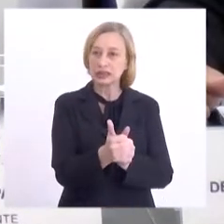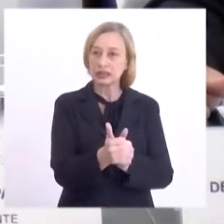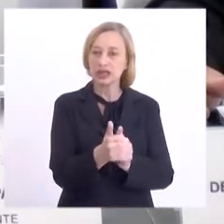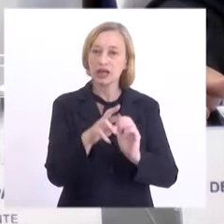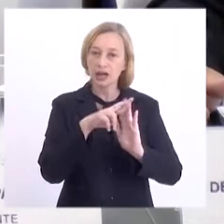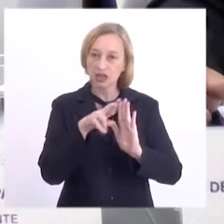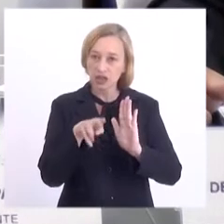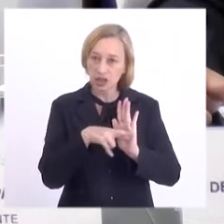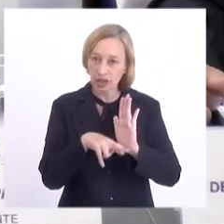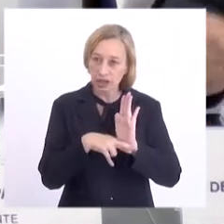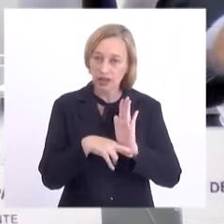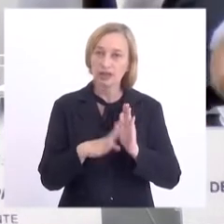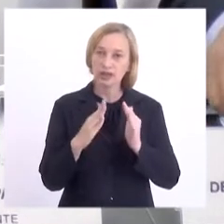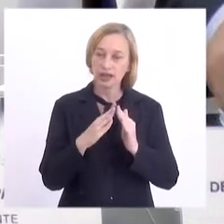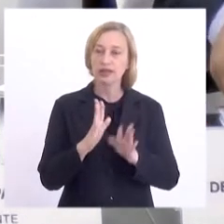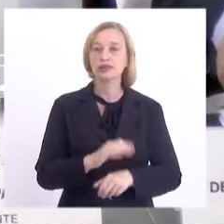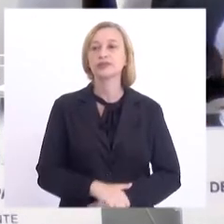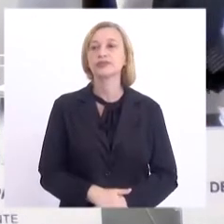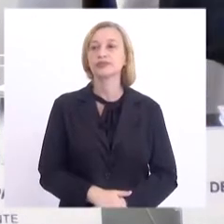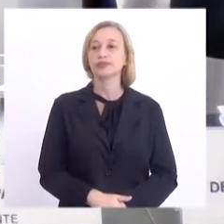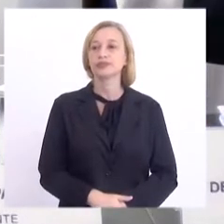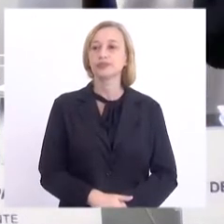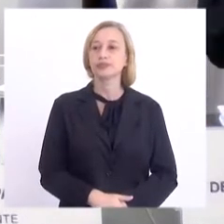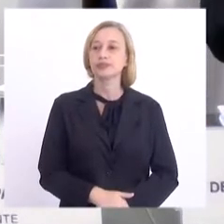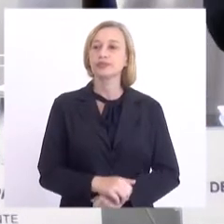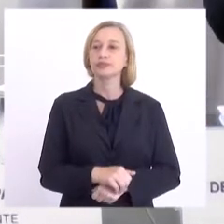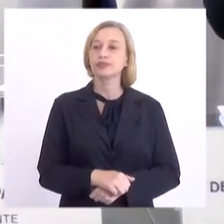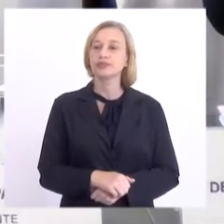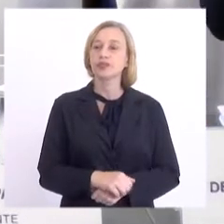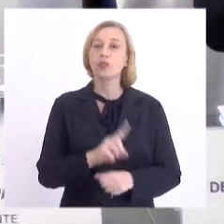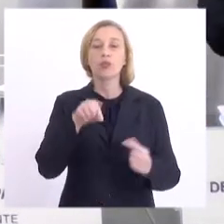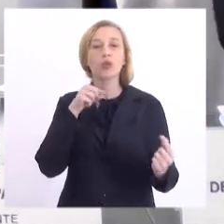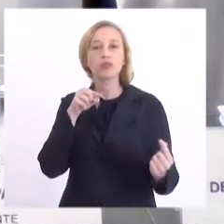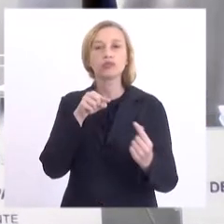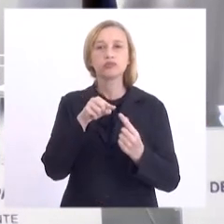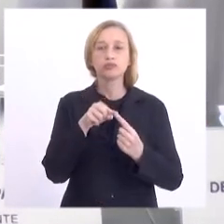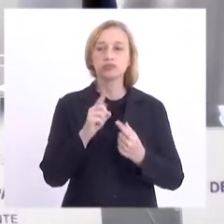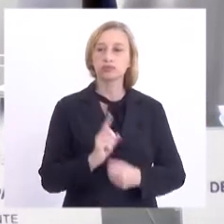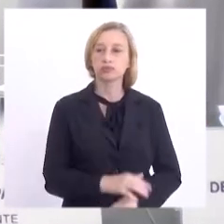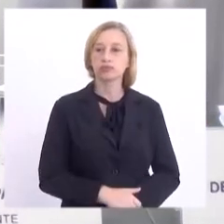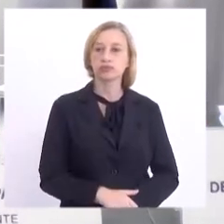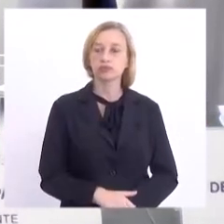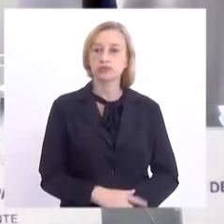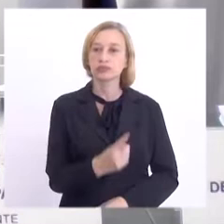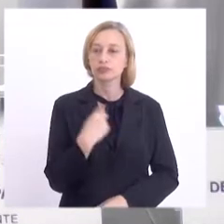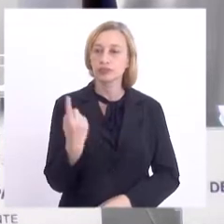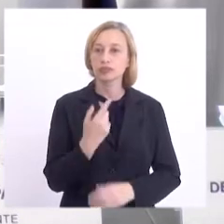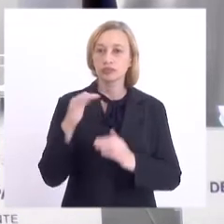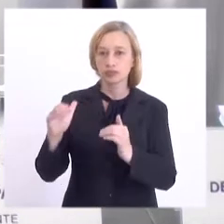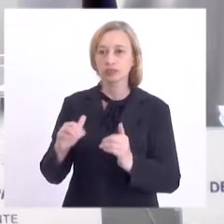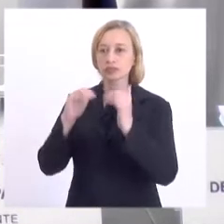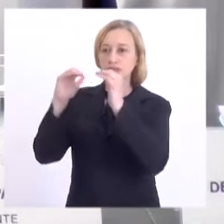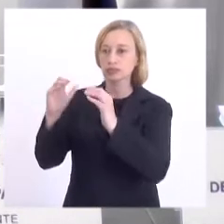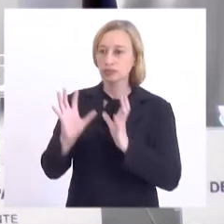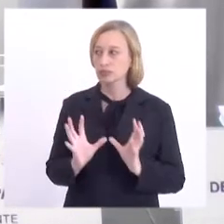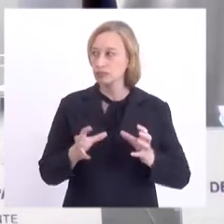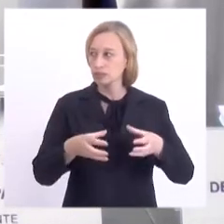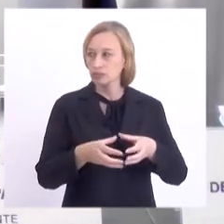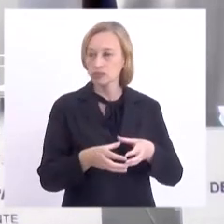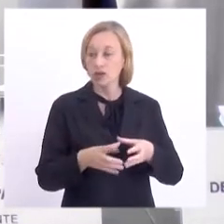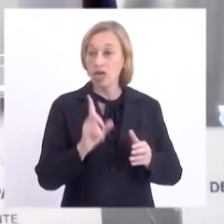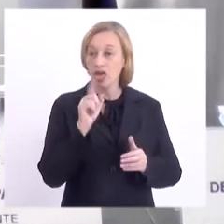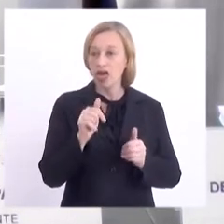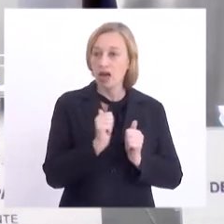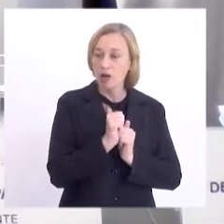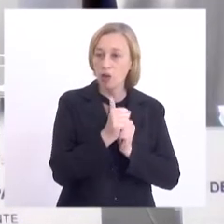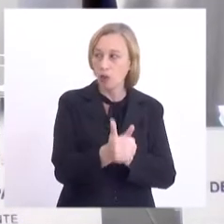norma da casa e o objetivo da nossa subcomissão é